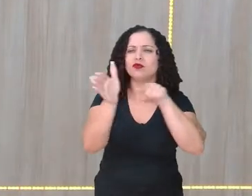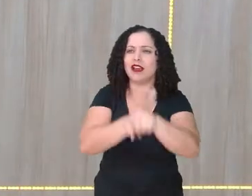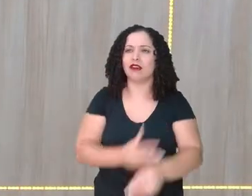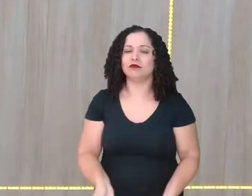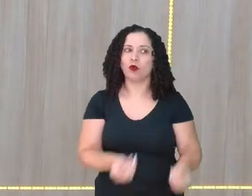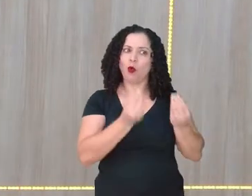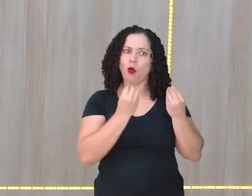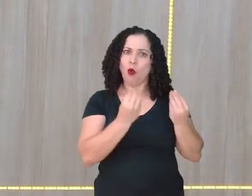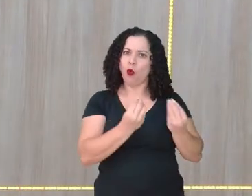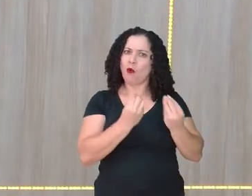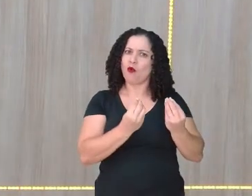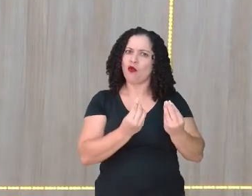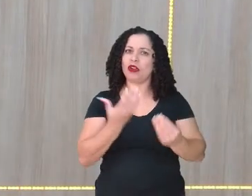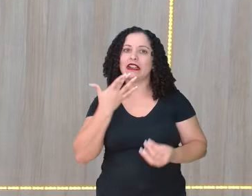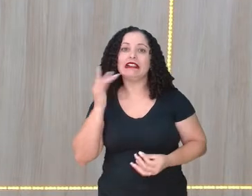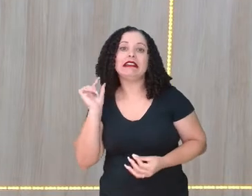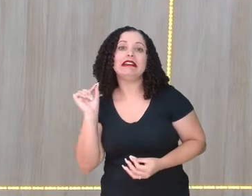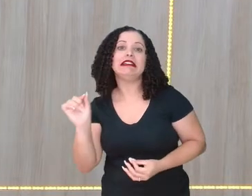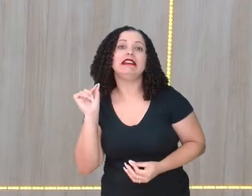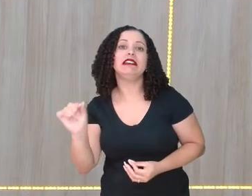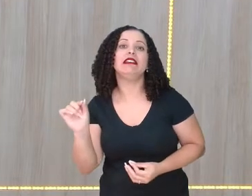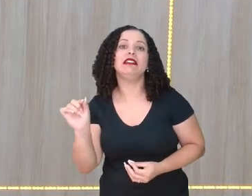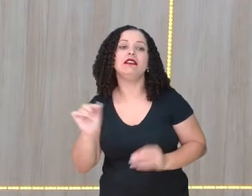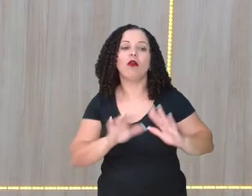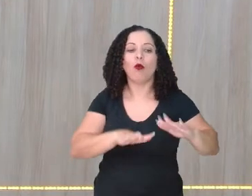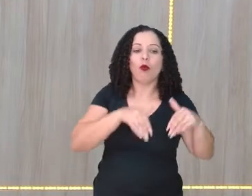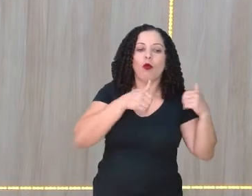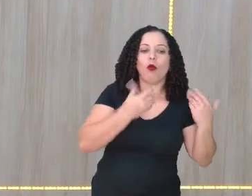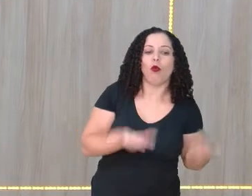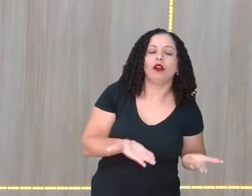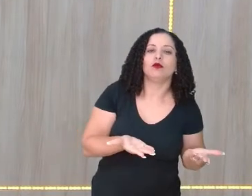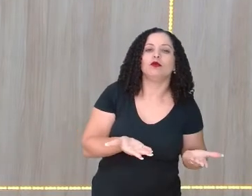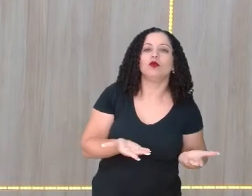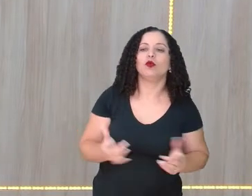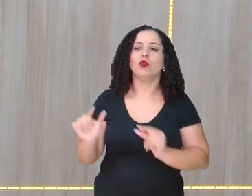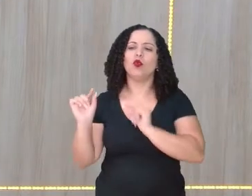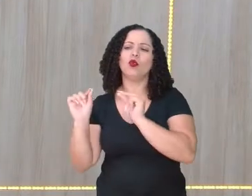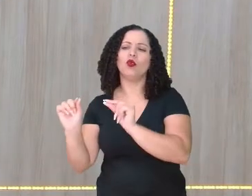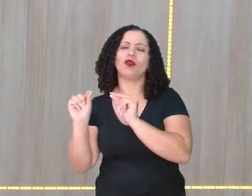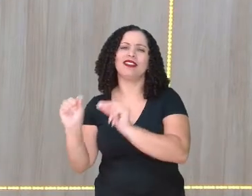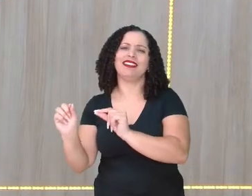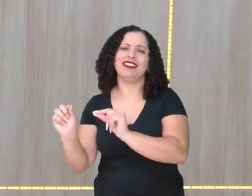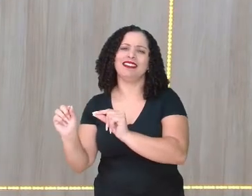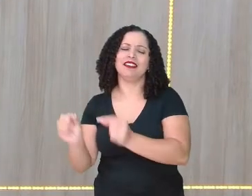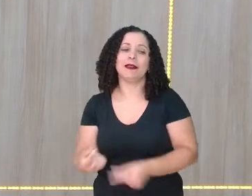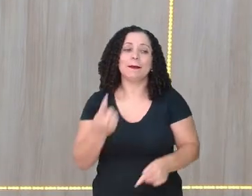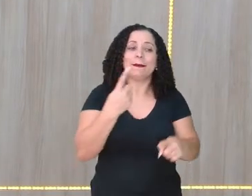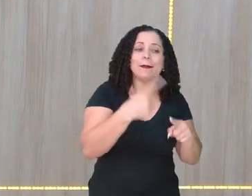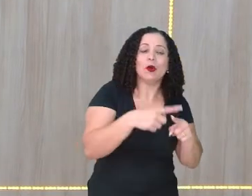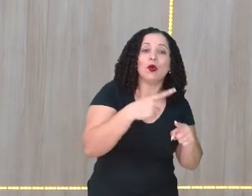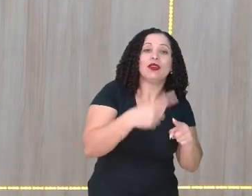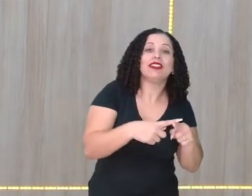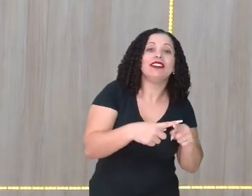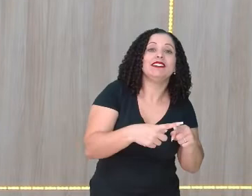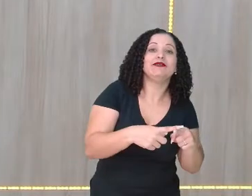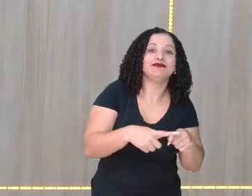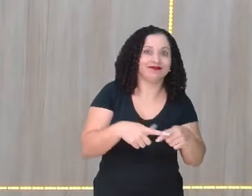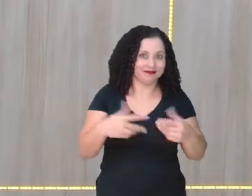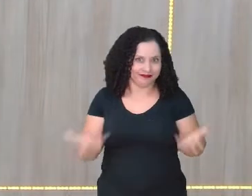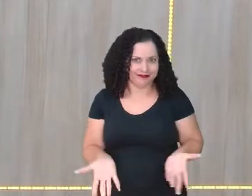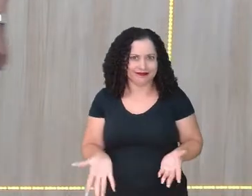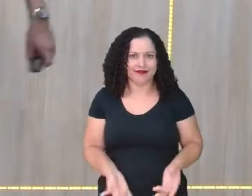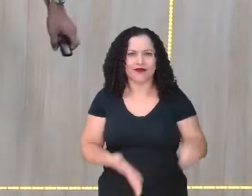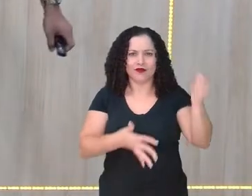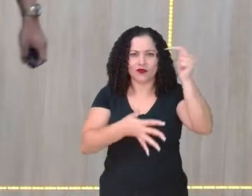como, quem, quando, o que, por quê, tá? Cada